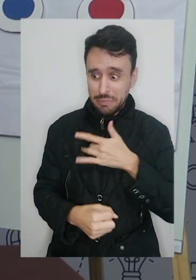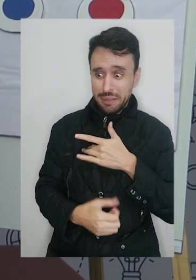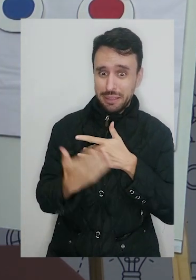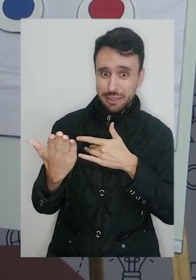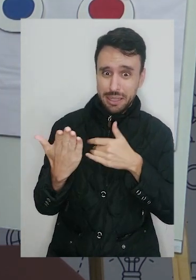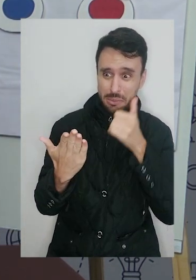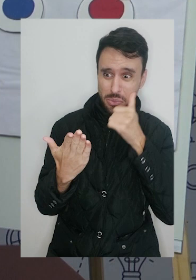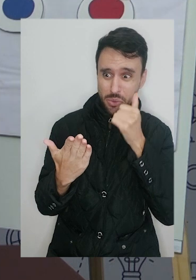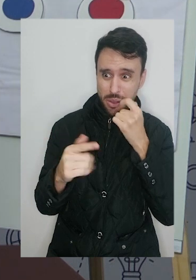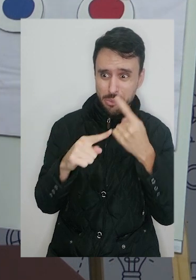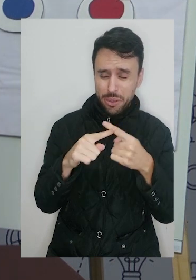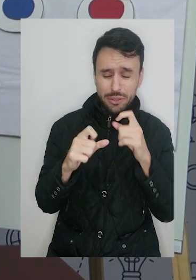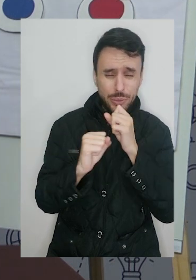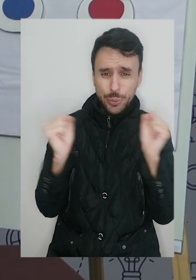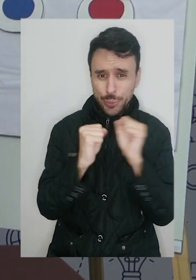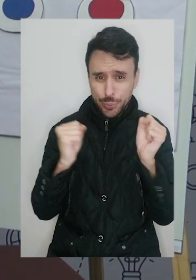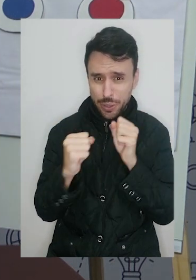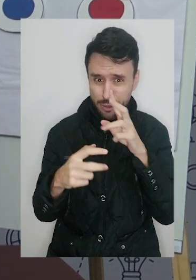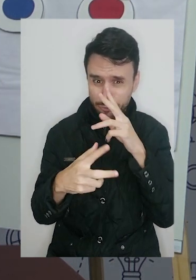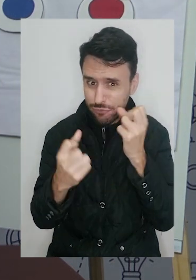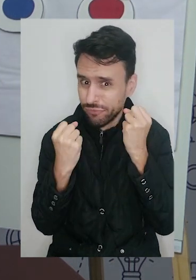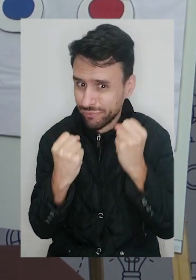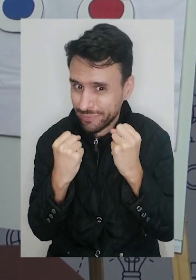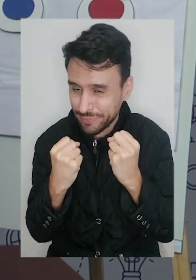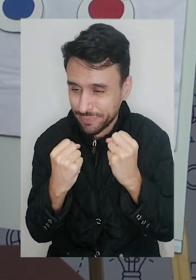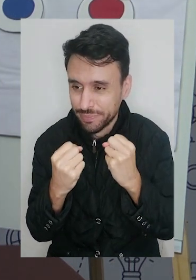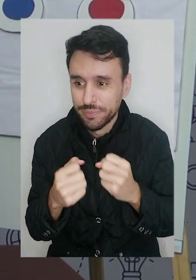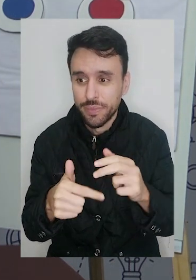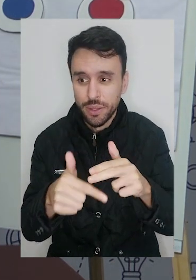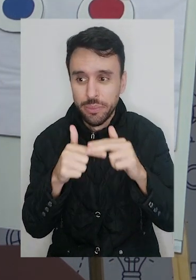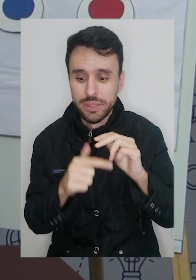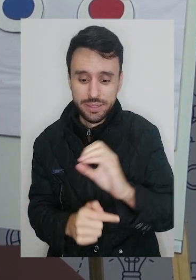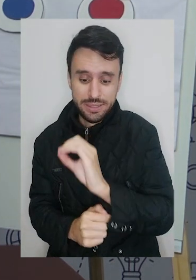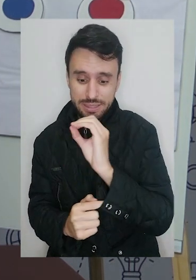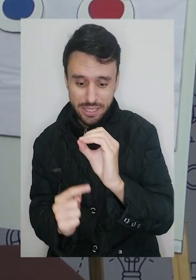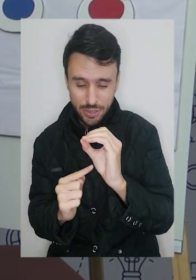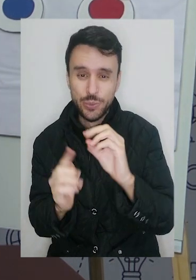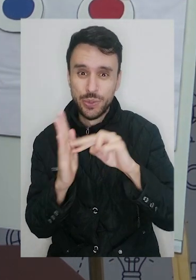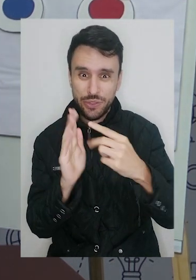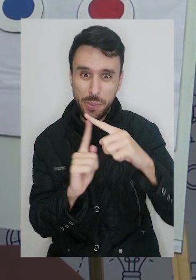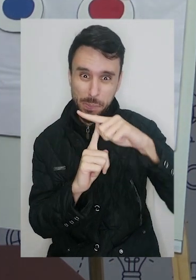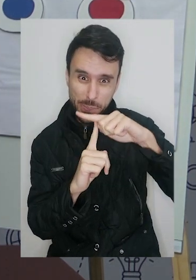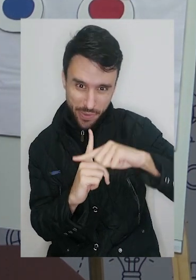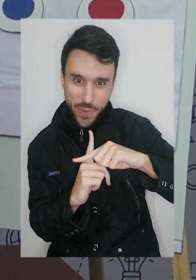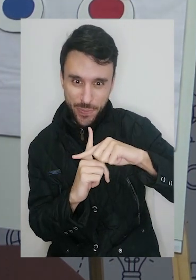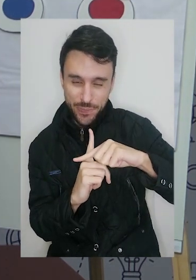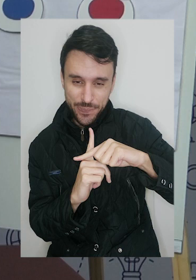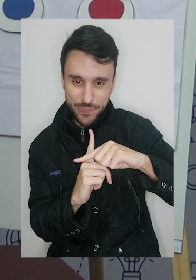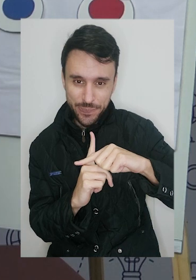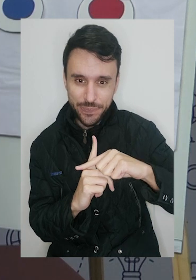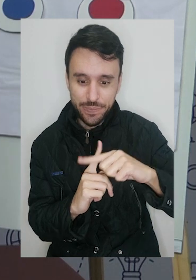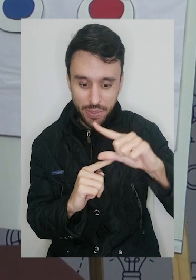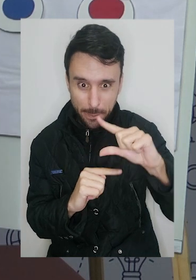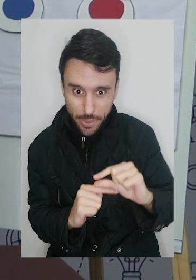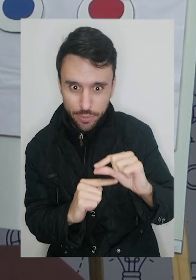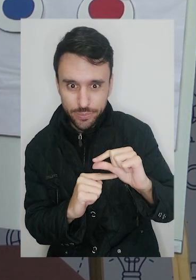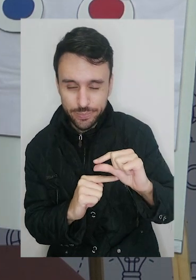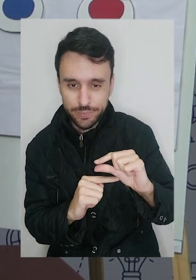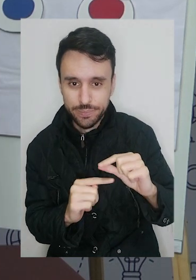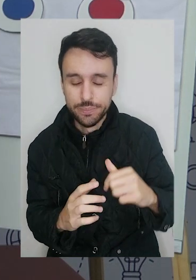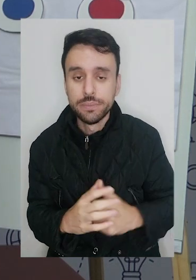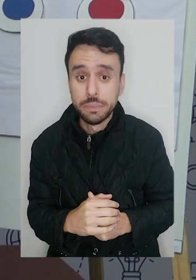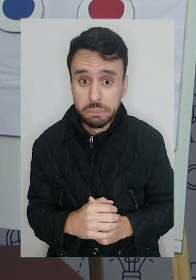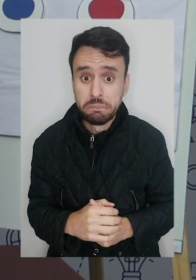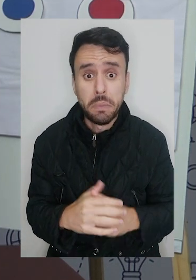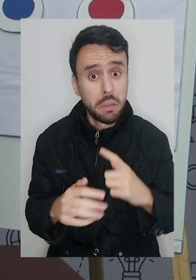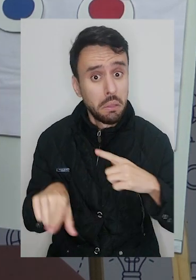bem agasalhada, deve estar com muito frio. Então, zero significa que está muito frio e a temperatura caiu.